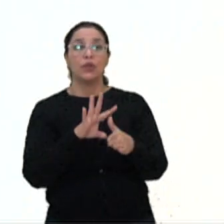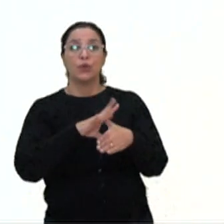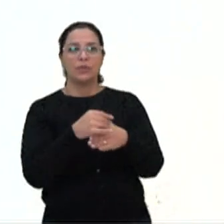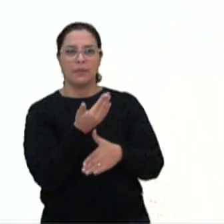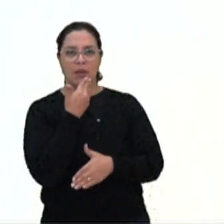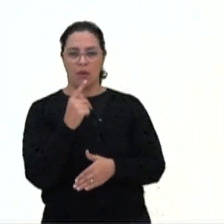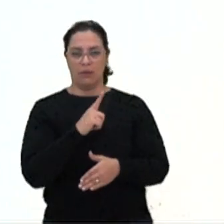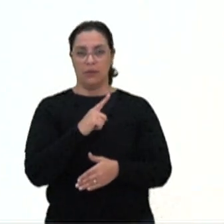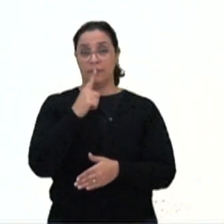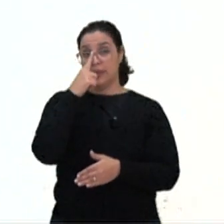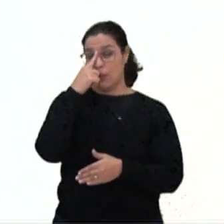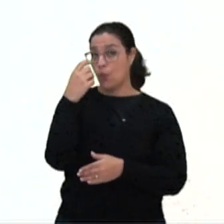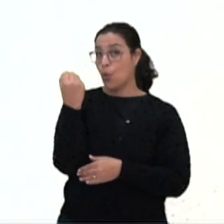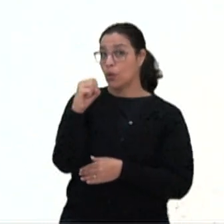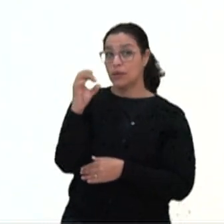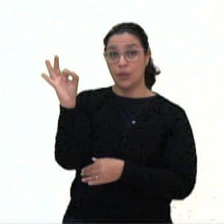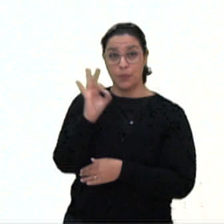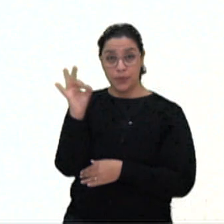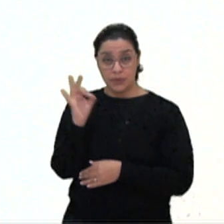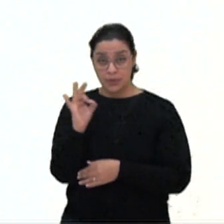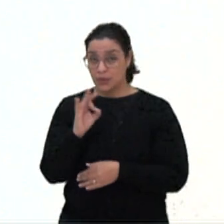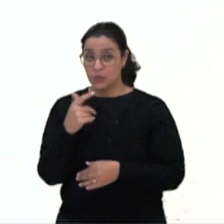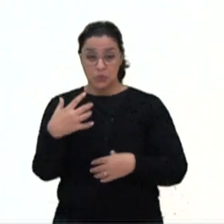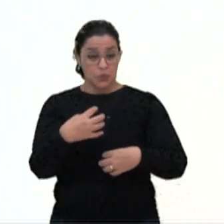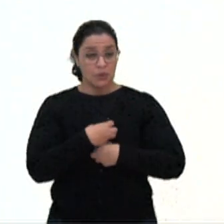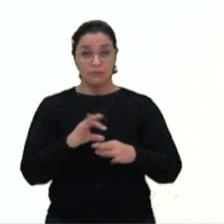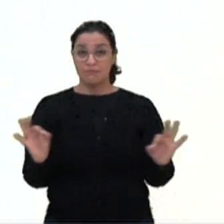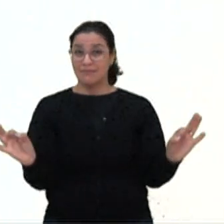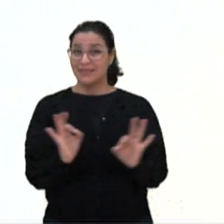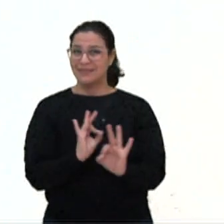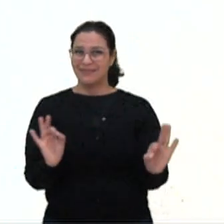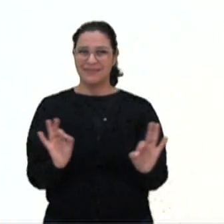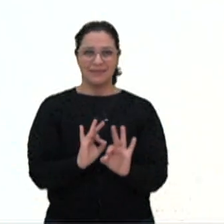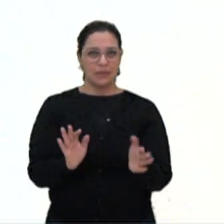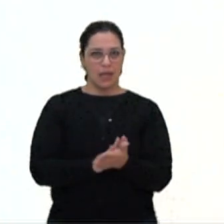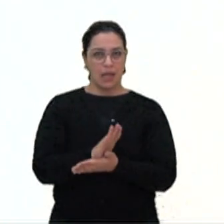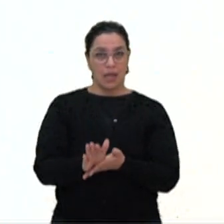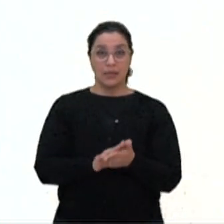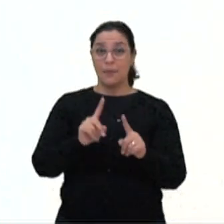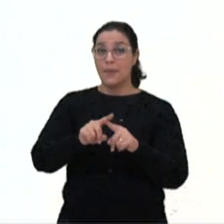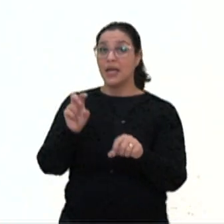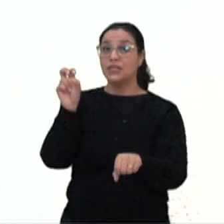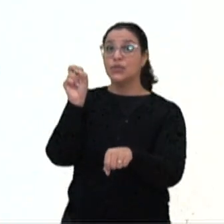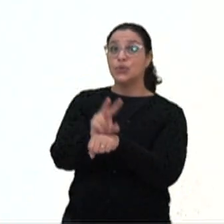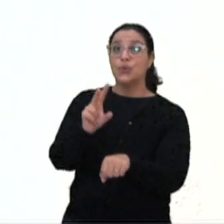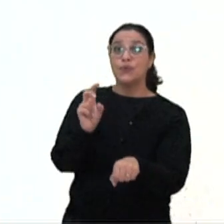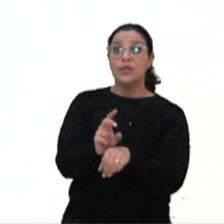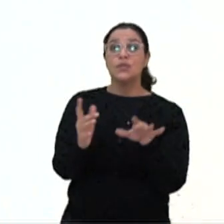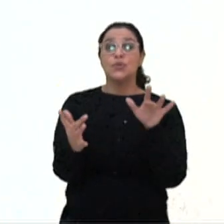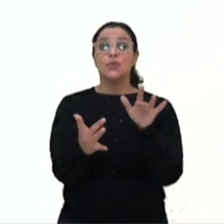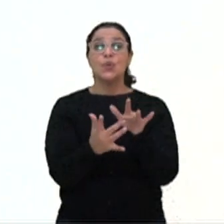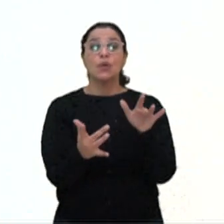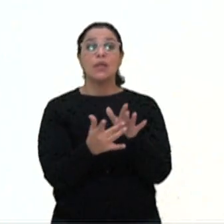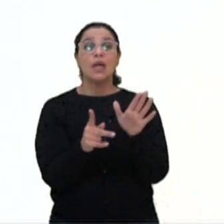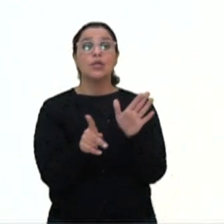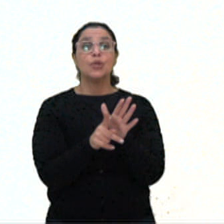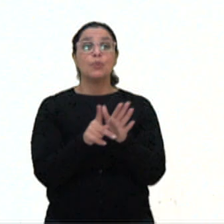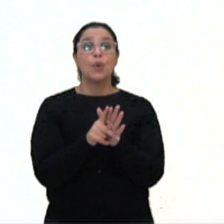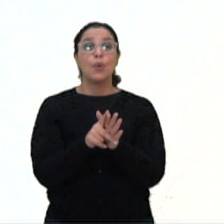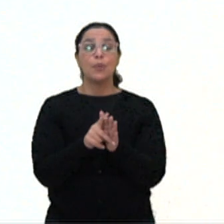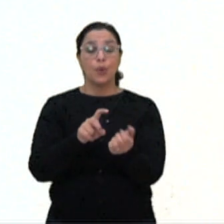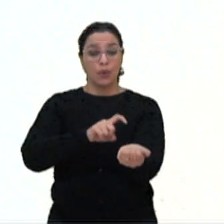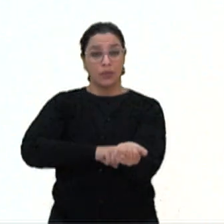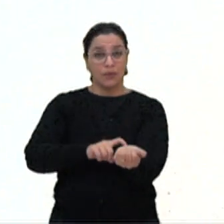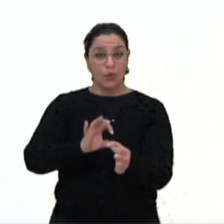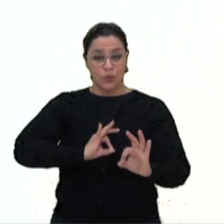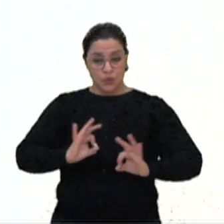melhor, né? Então, 80% das vezes não tem sintoma. Mas o vírus, ó, ele tem afinidade com células do sistema nervoso